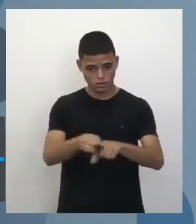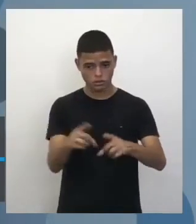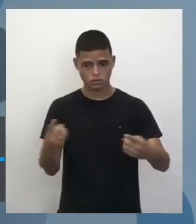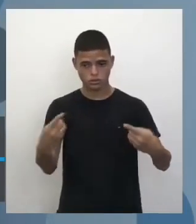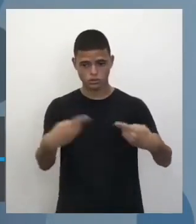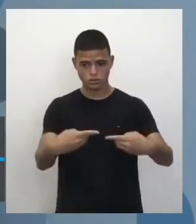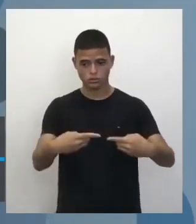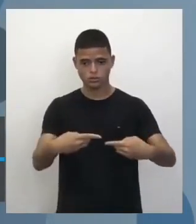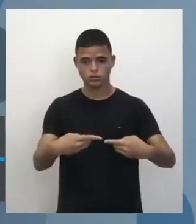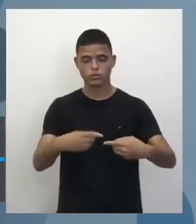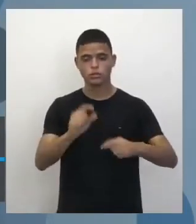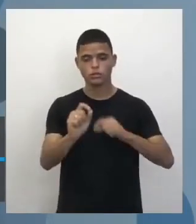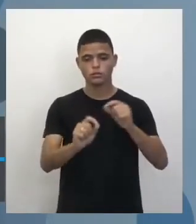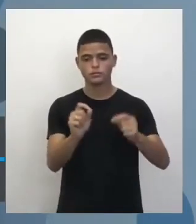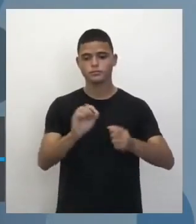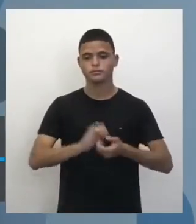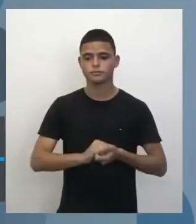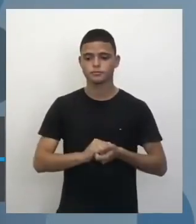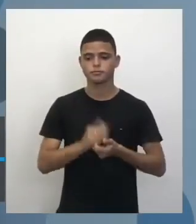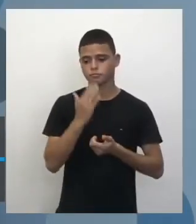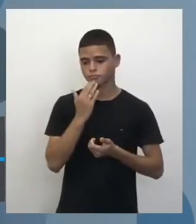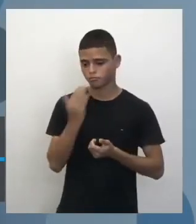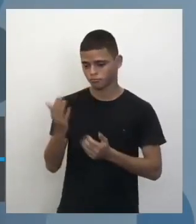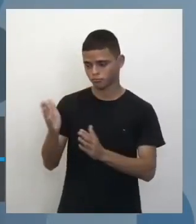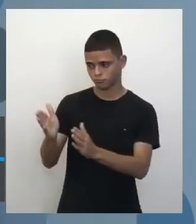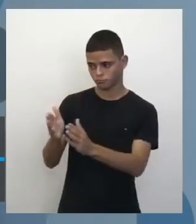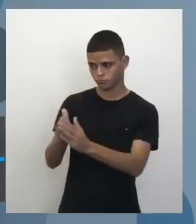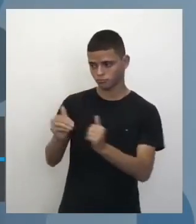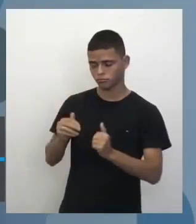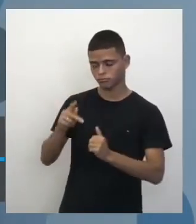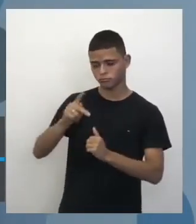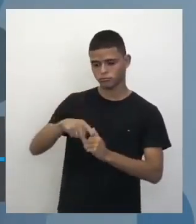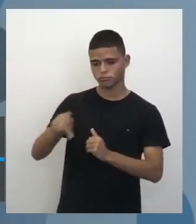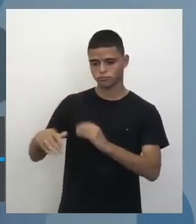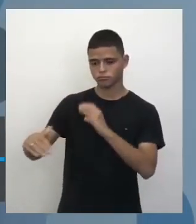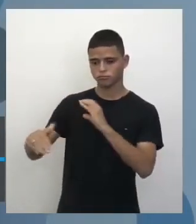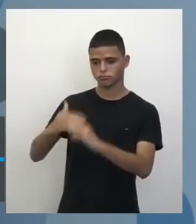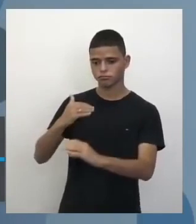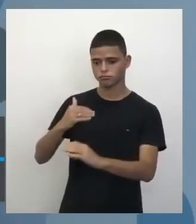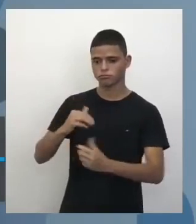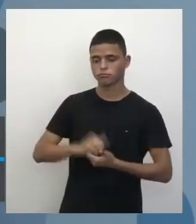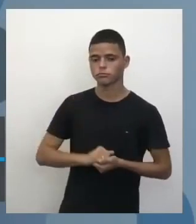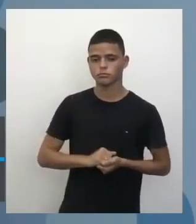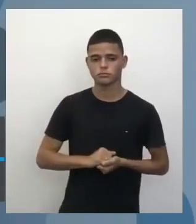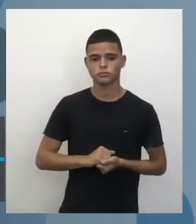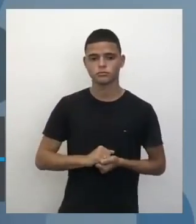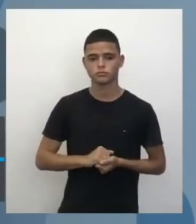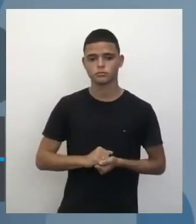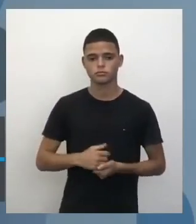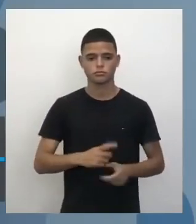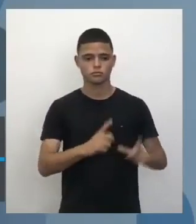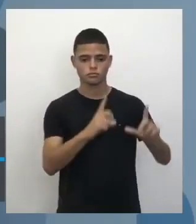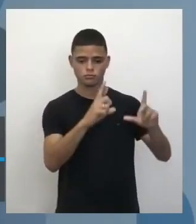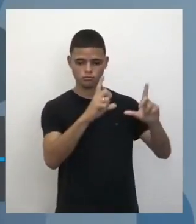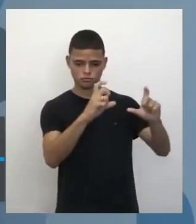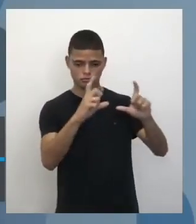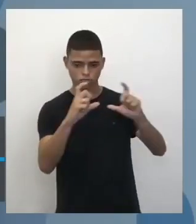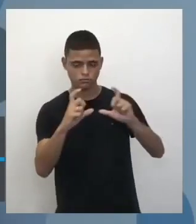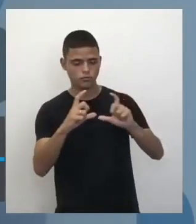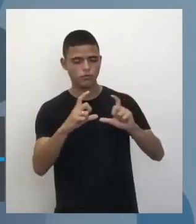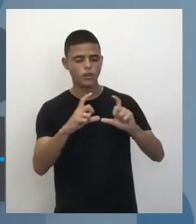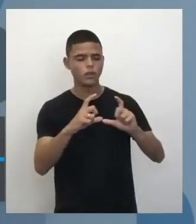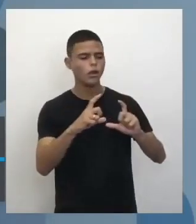fazer o desafio deles. Eu fiz o quê? Eu pedi que os professores me enviassem, alguns professores me enviassem a foto do seu